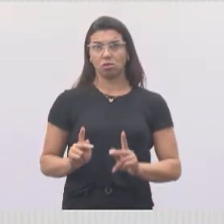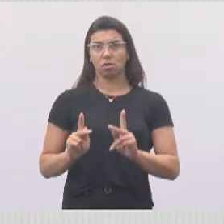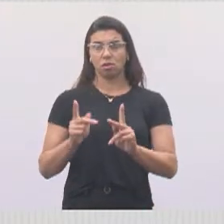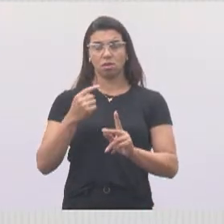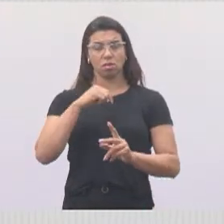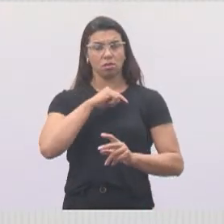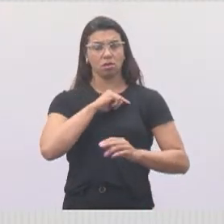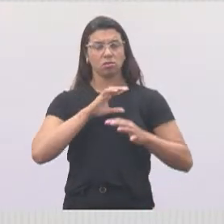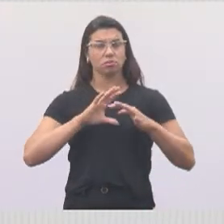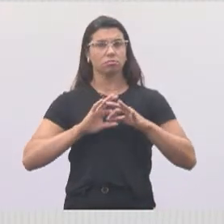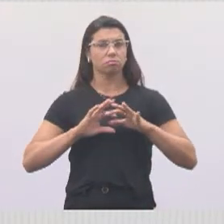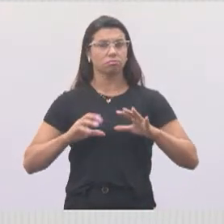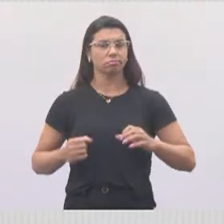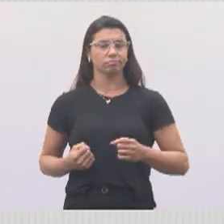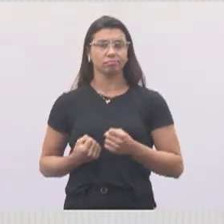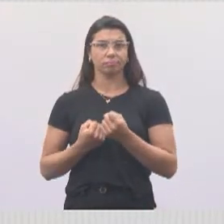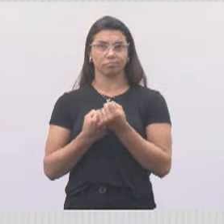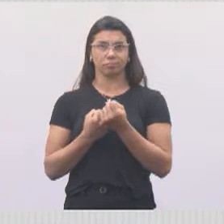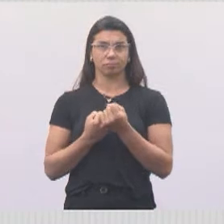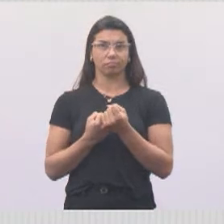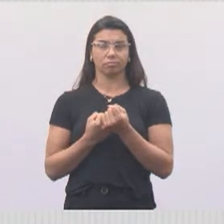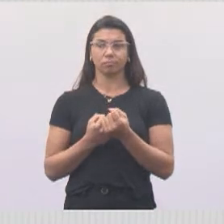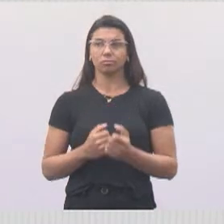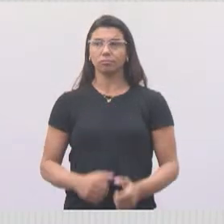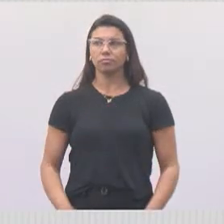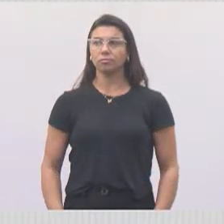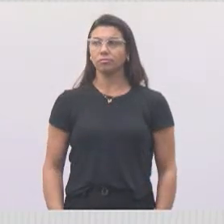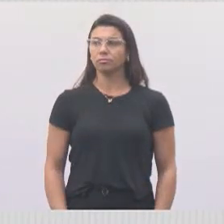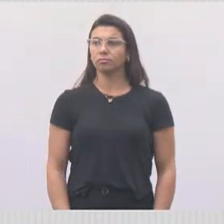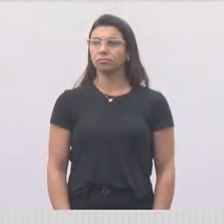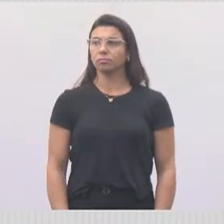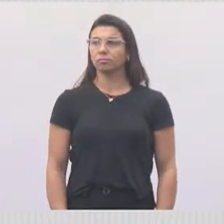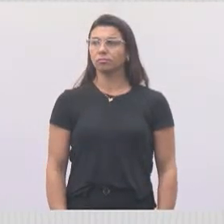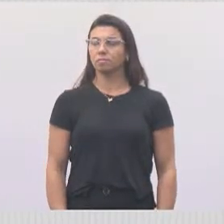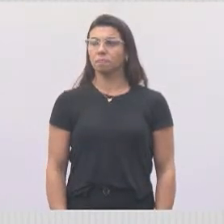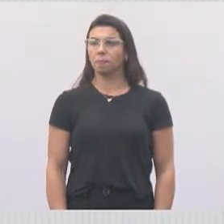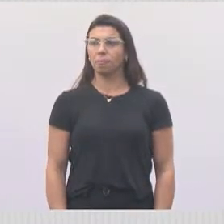Estamos aqui à sua disposição. Pode ir para o próximo?